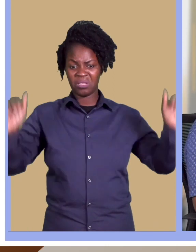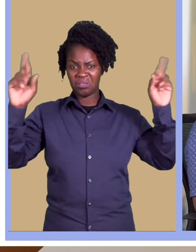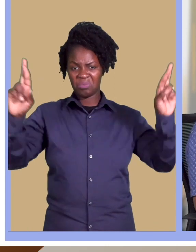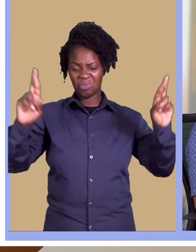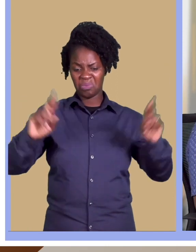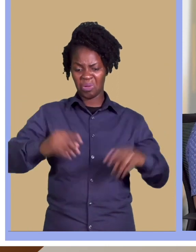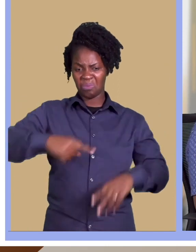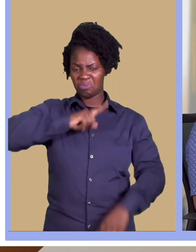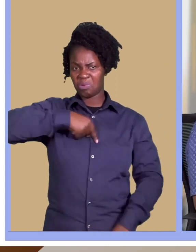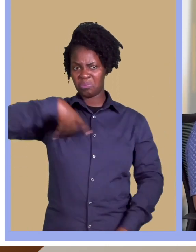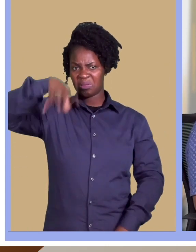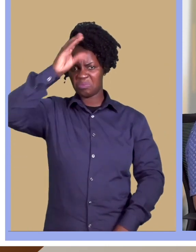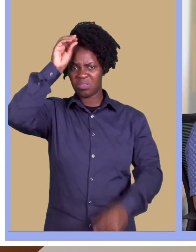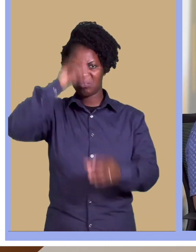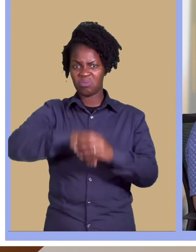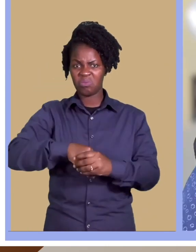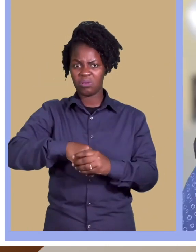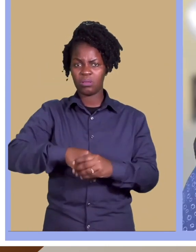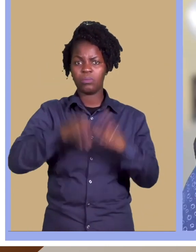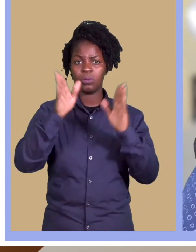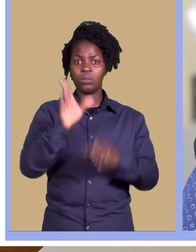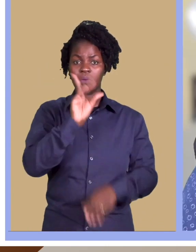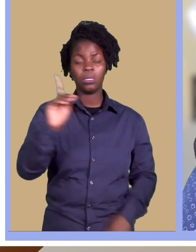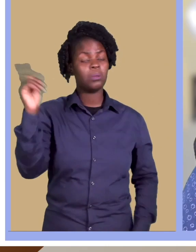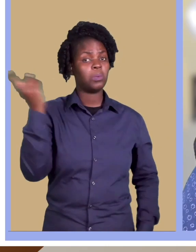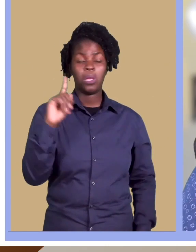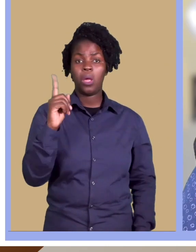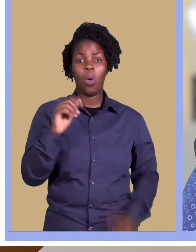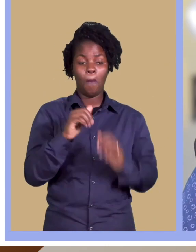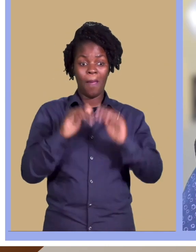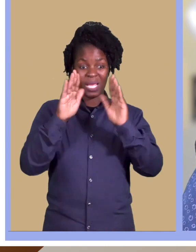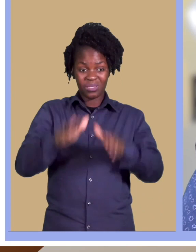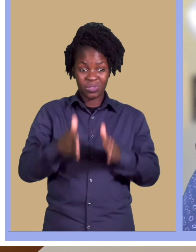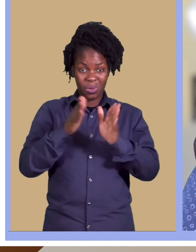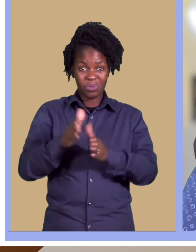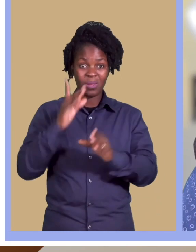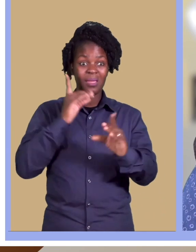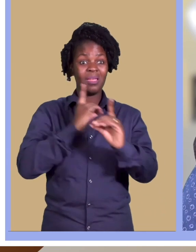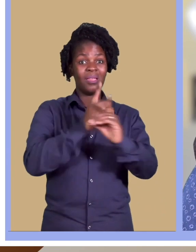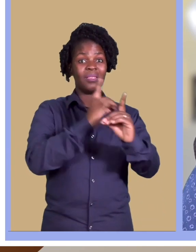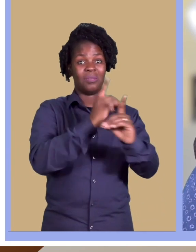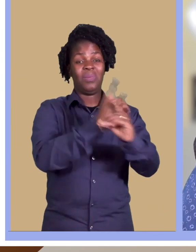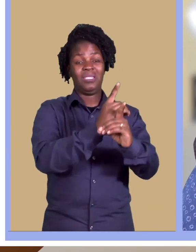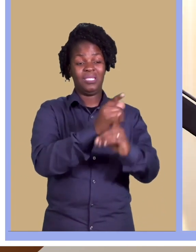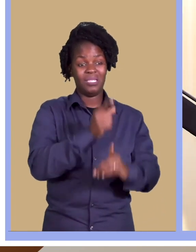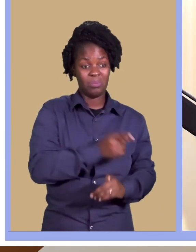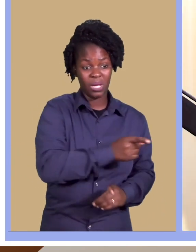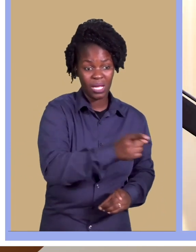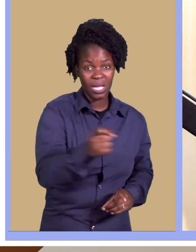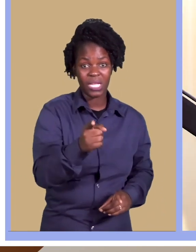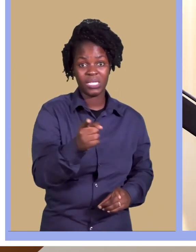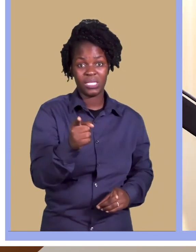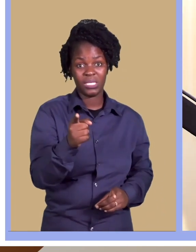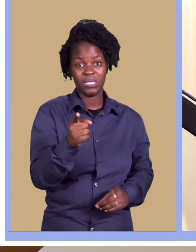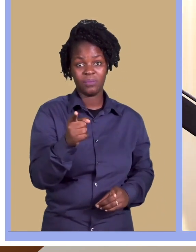os deputados decidiram que a lei deve ser a lei das pessoas portadoras de deficiência. Não, quer dizer, não pessoas com deficiência, porque a Constituição